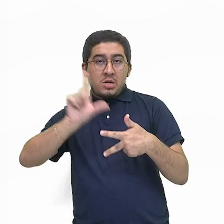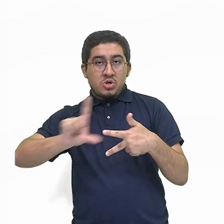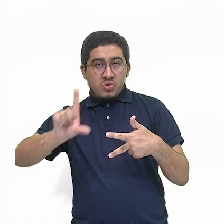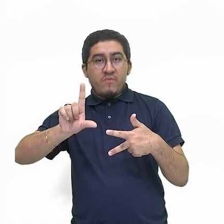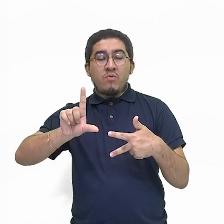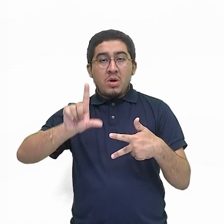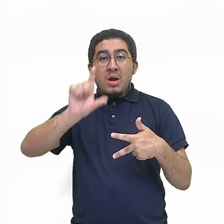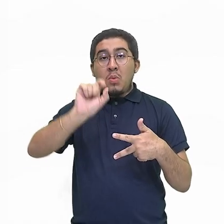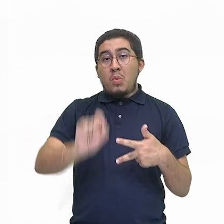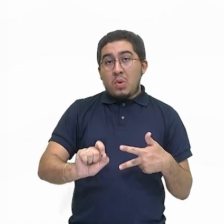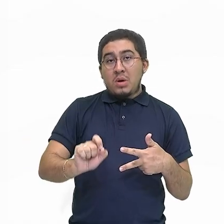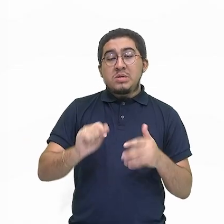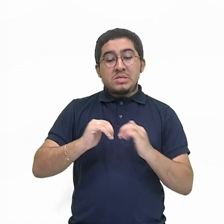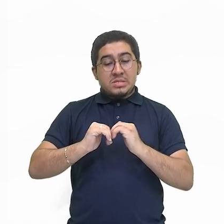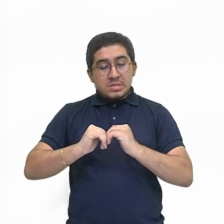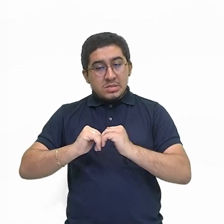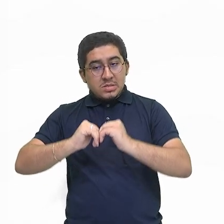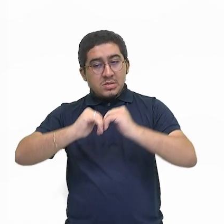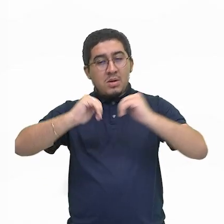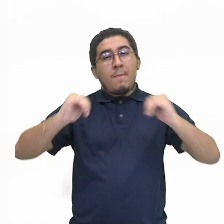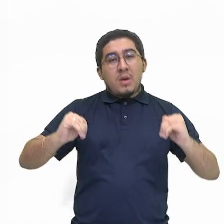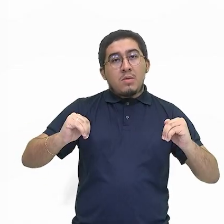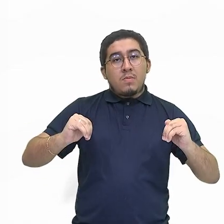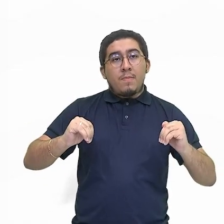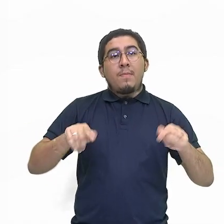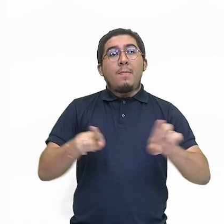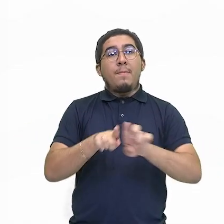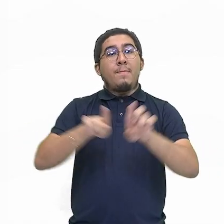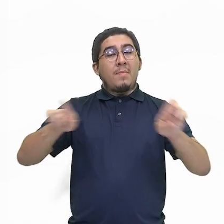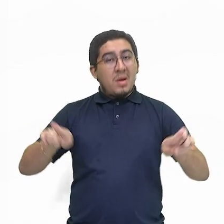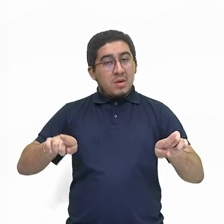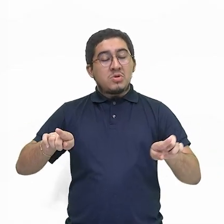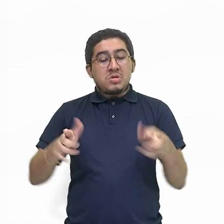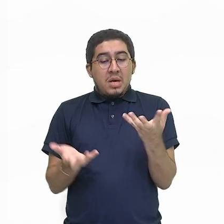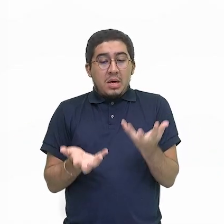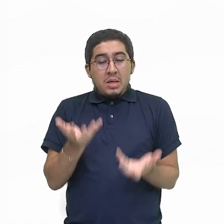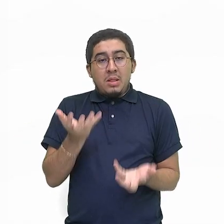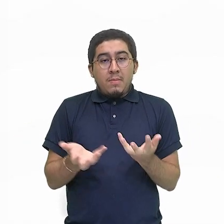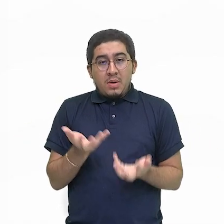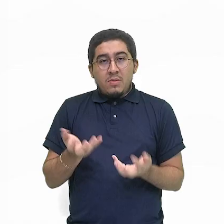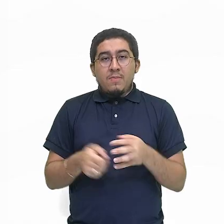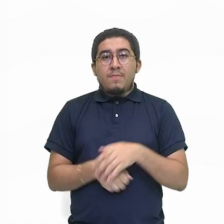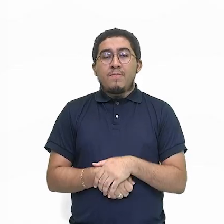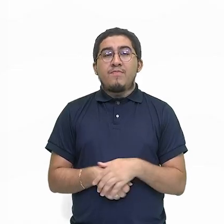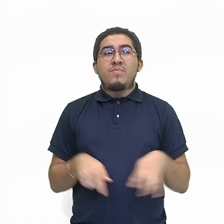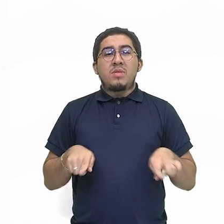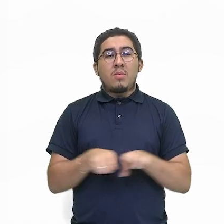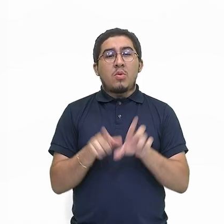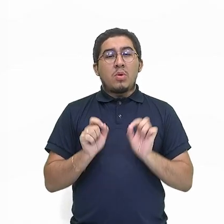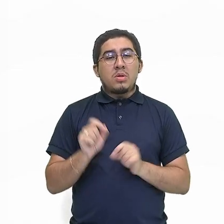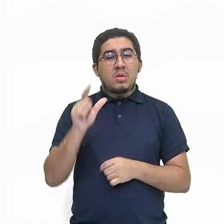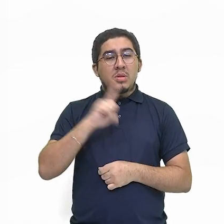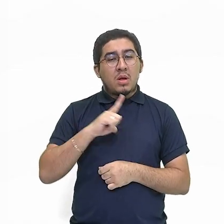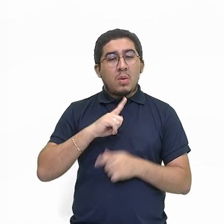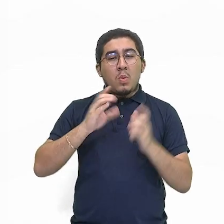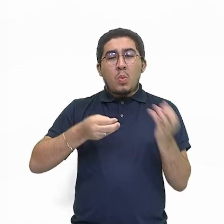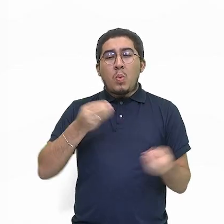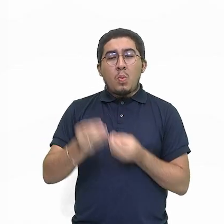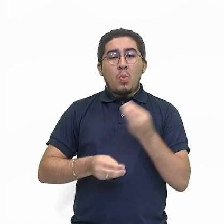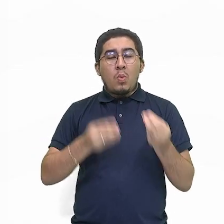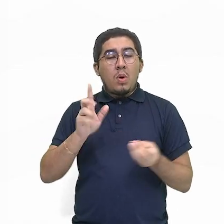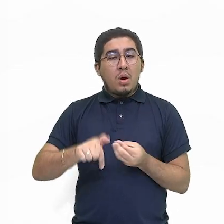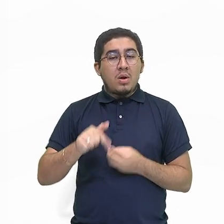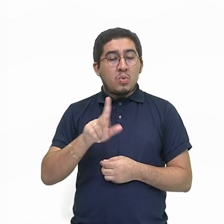são separados, mas harmônicos. E como é a soberania no